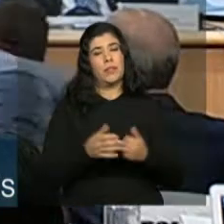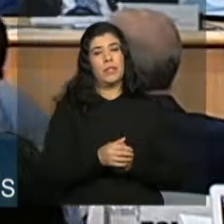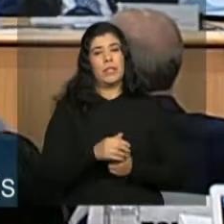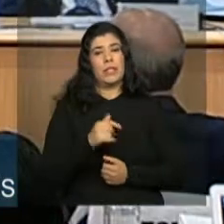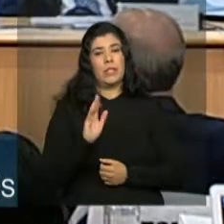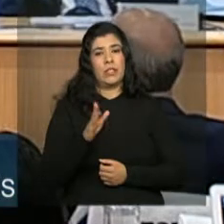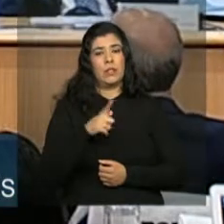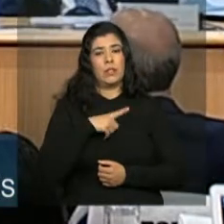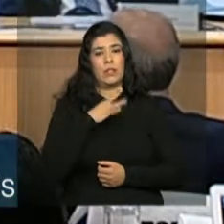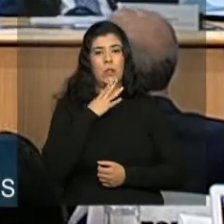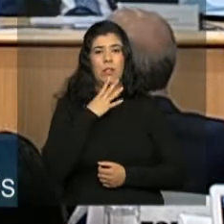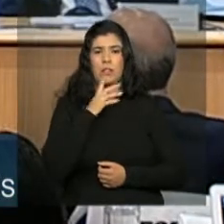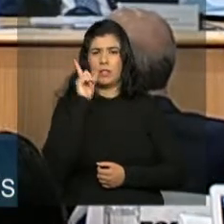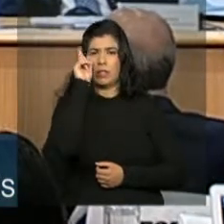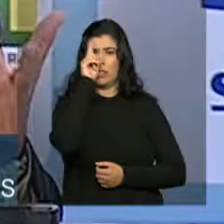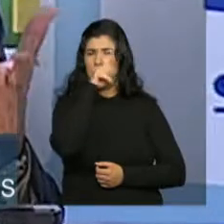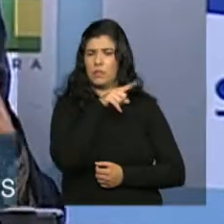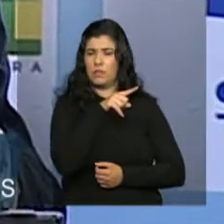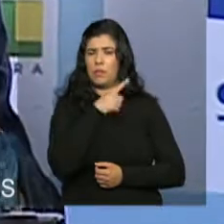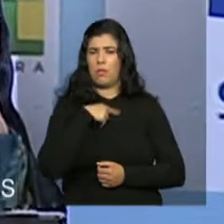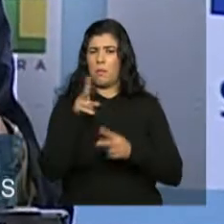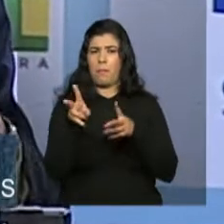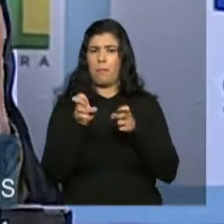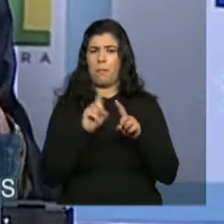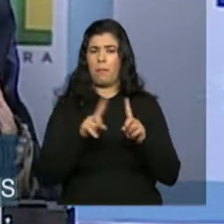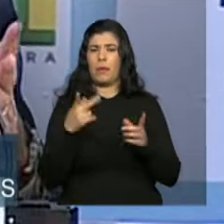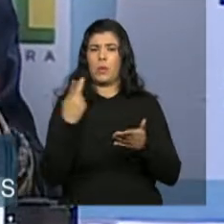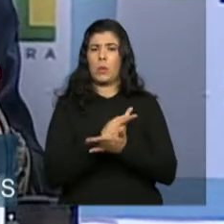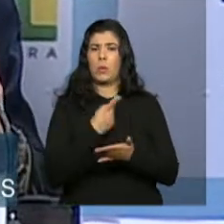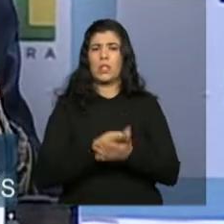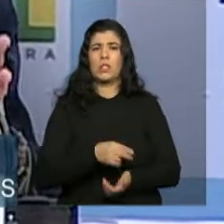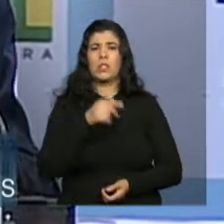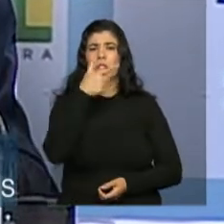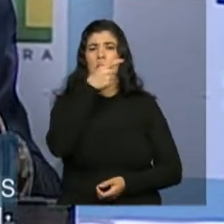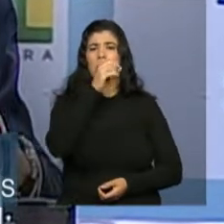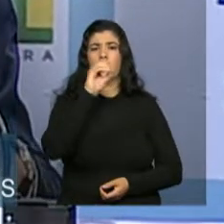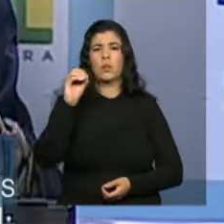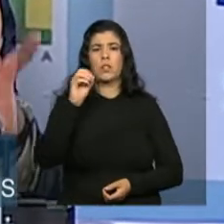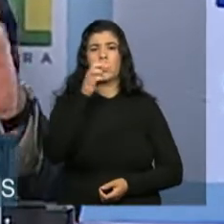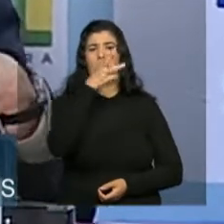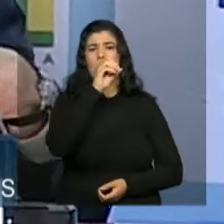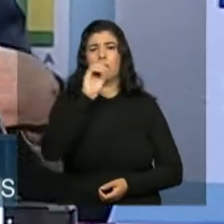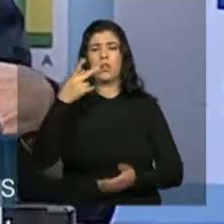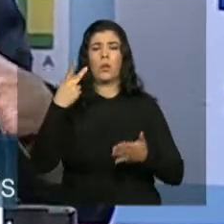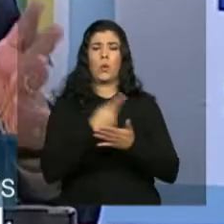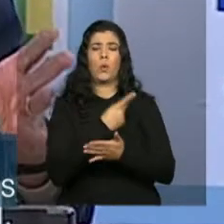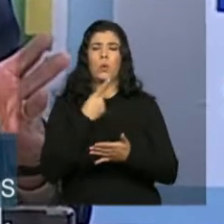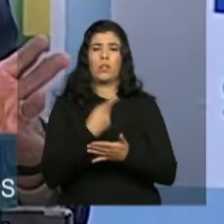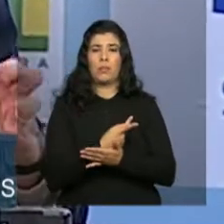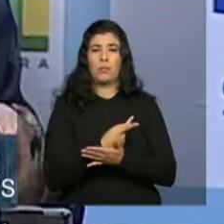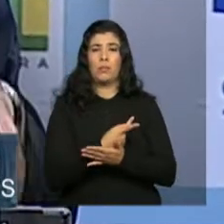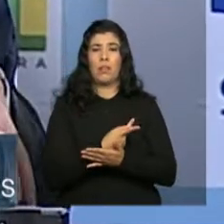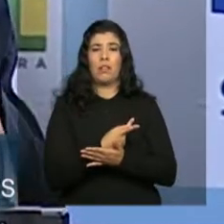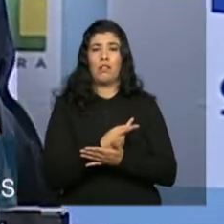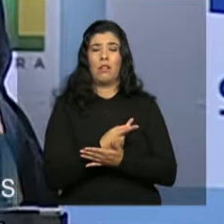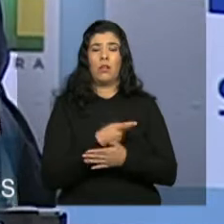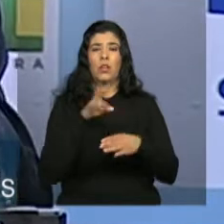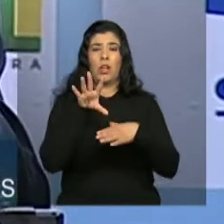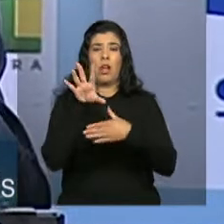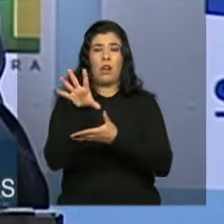a gente nós vezes não se dá conta mas ocorrem 200 300 casos no Brasil por ano de malária na região extra-amazônica